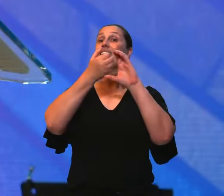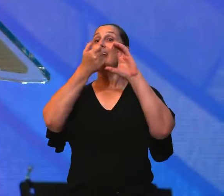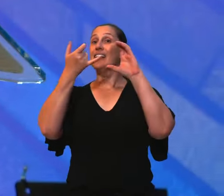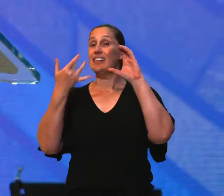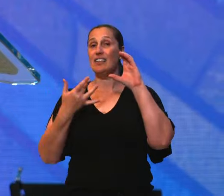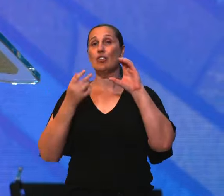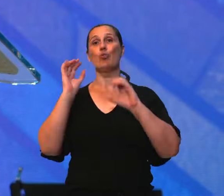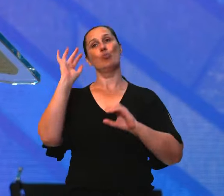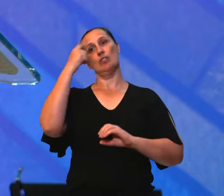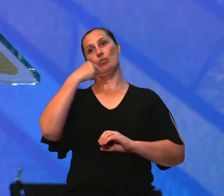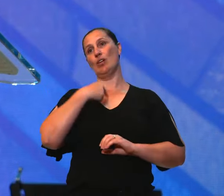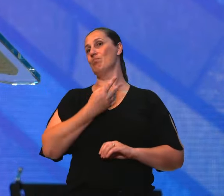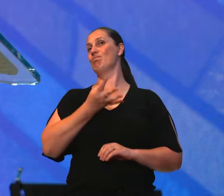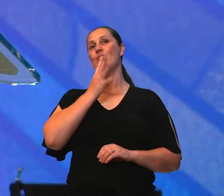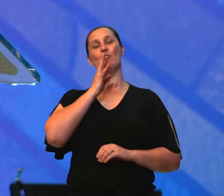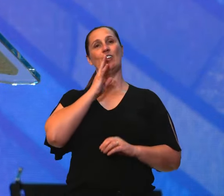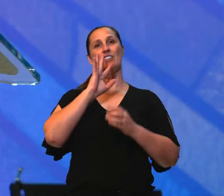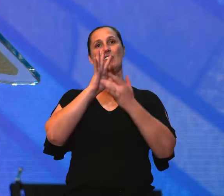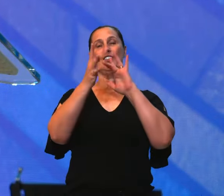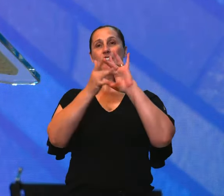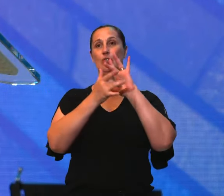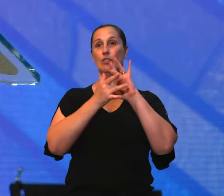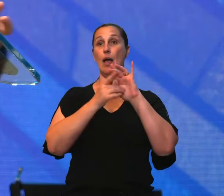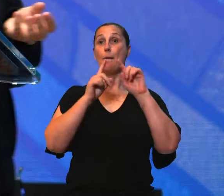versículo de número